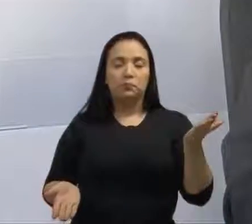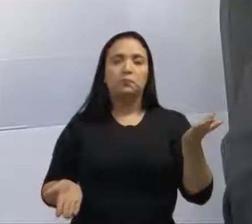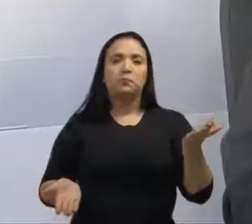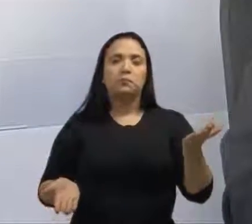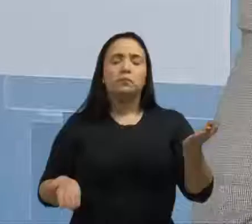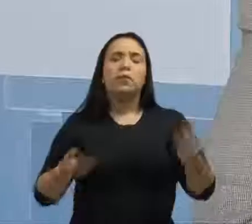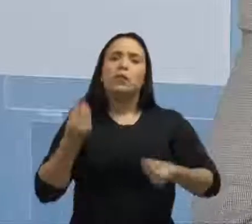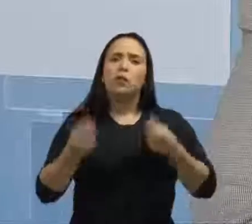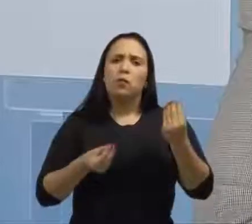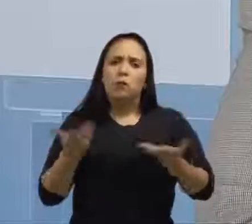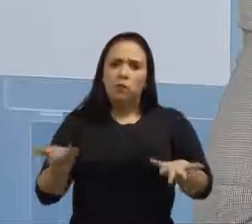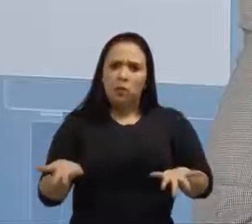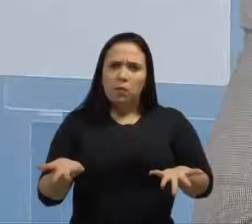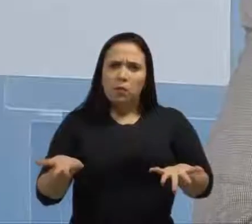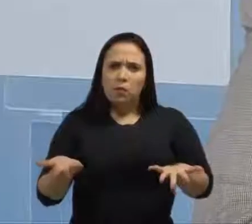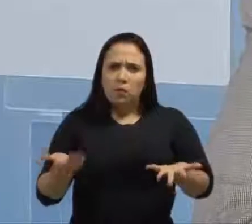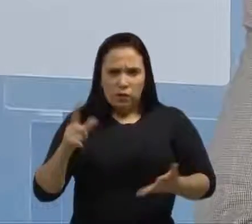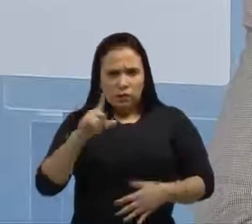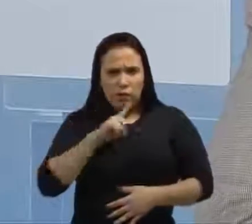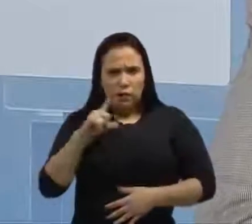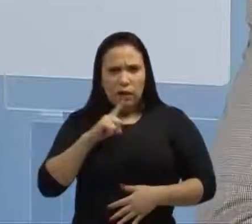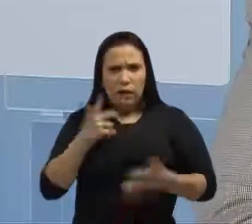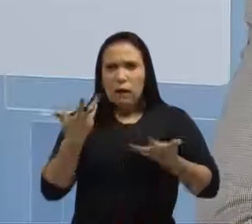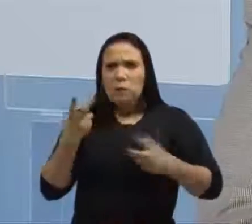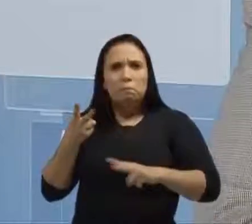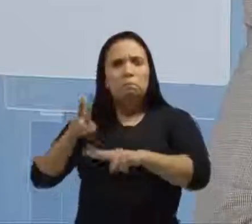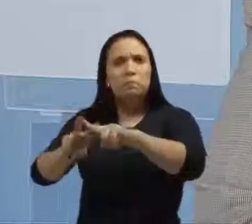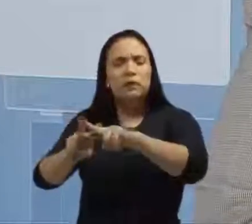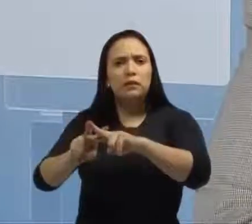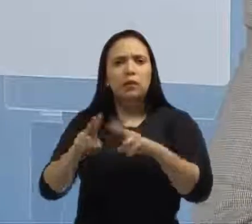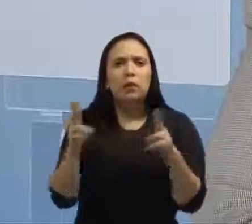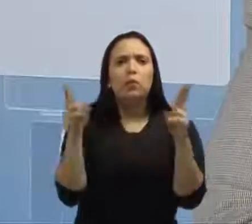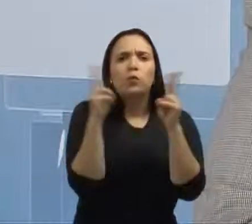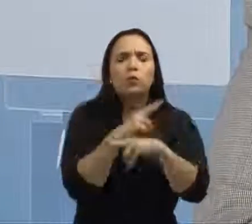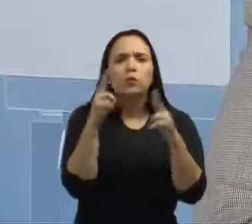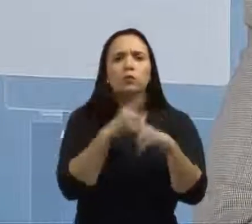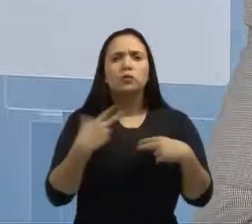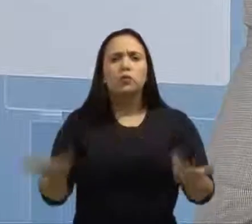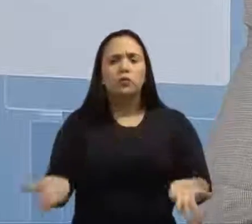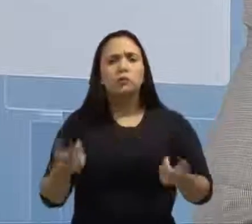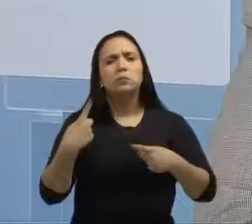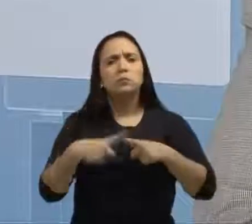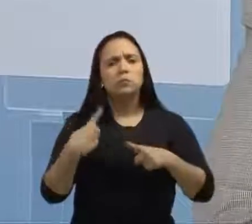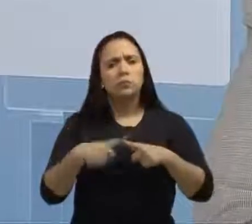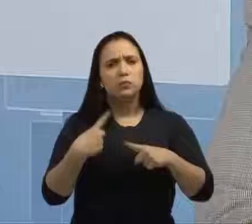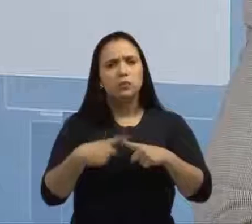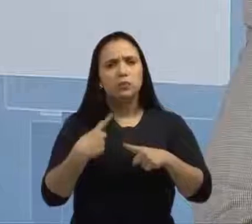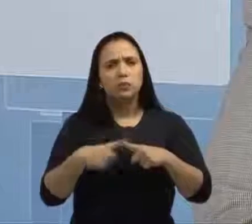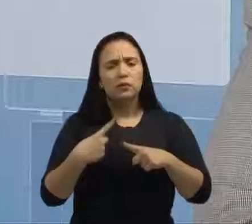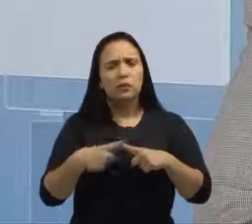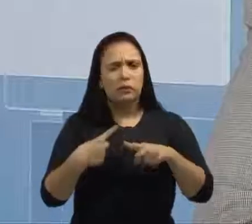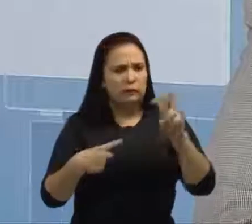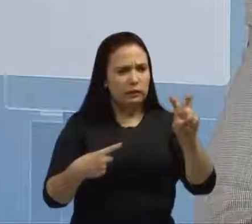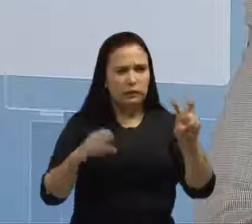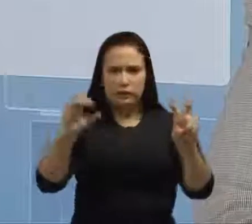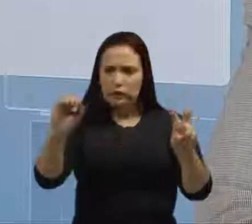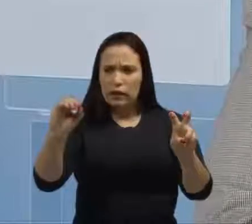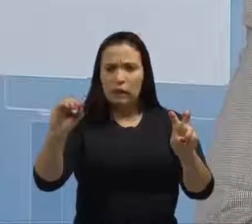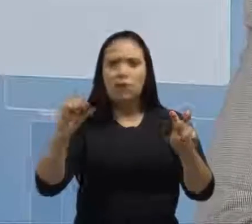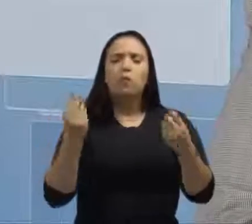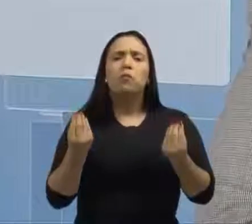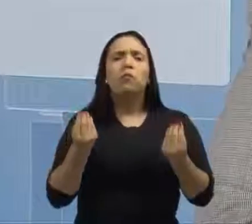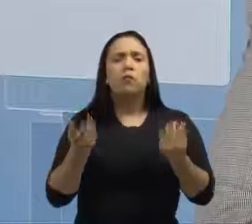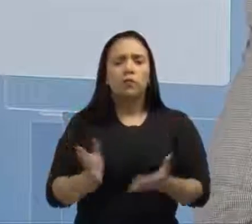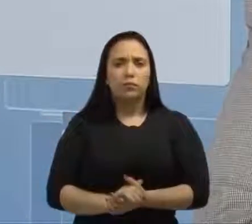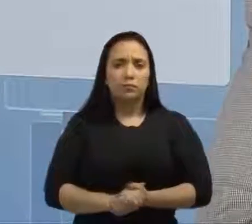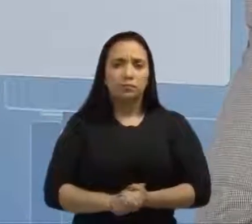está acontecendo? A condenação é tão clara, é tão nítida, tão transparente, que não merece nenhum